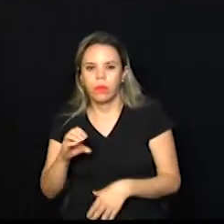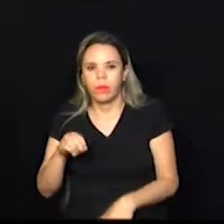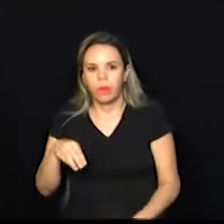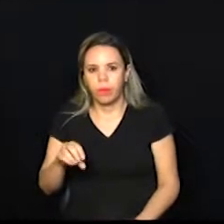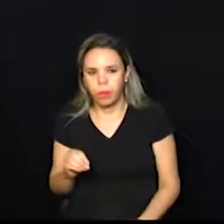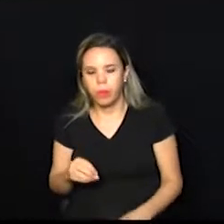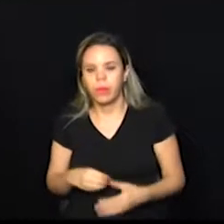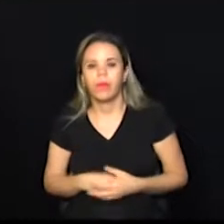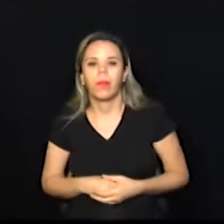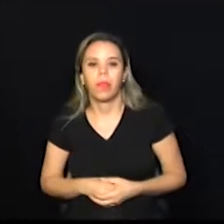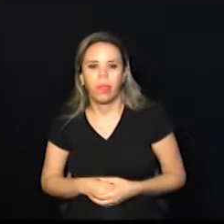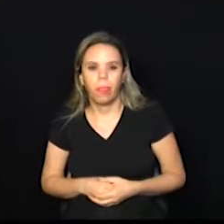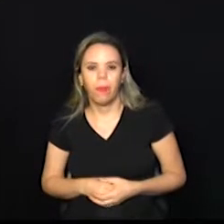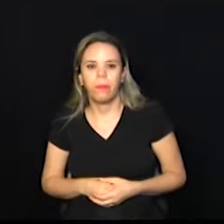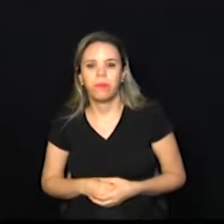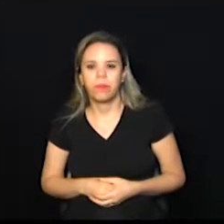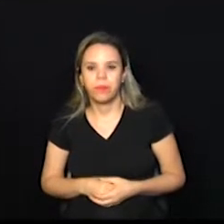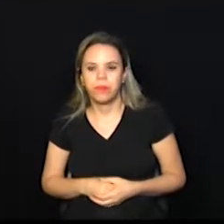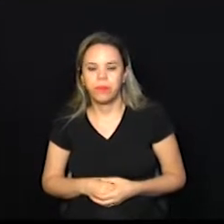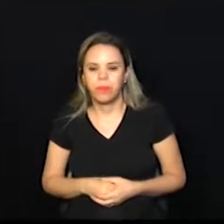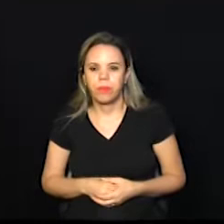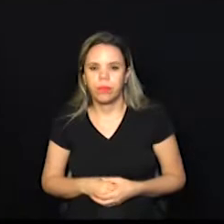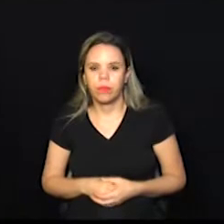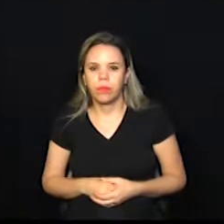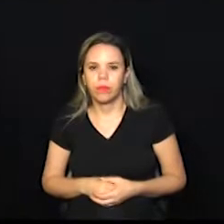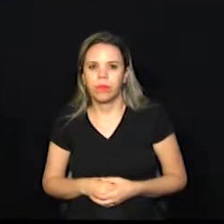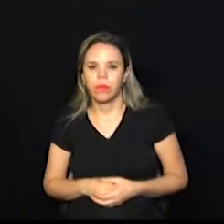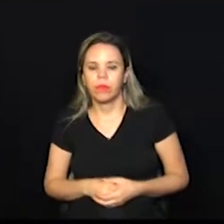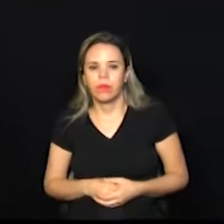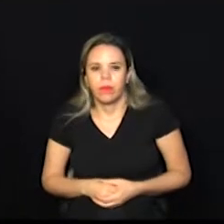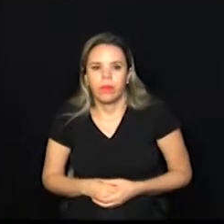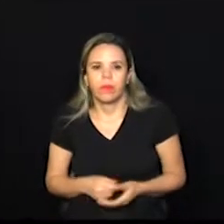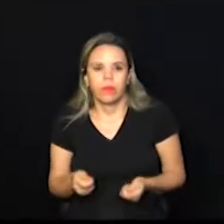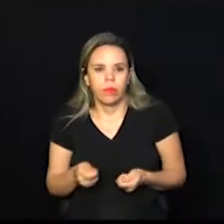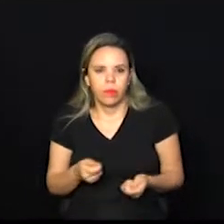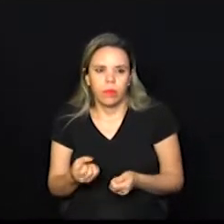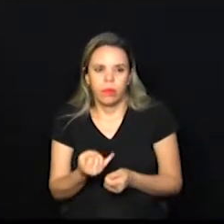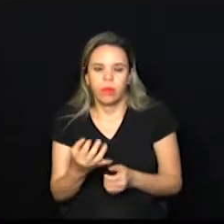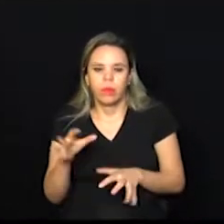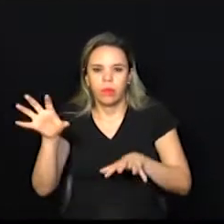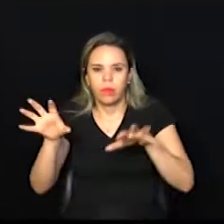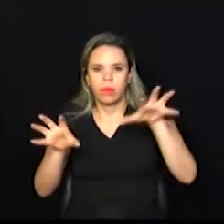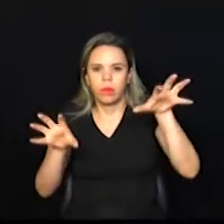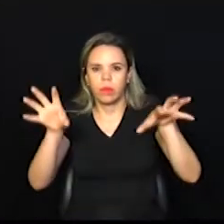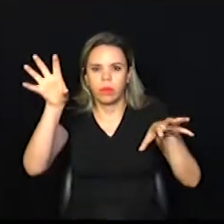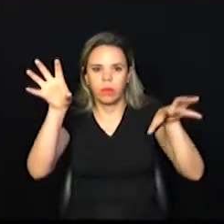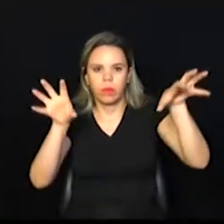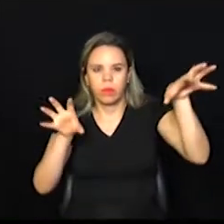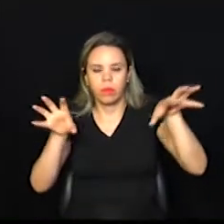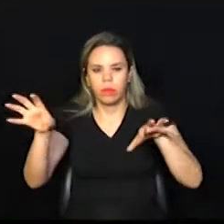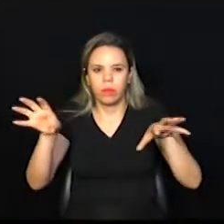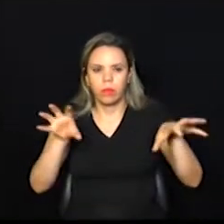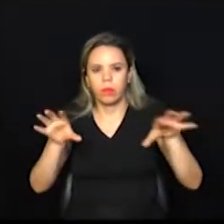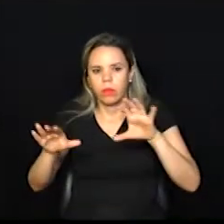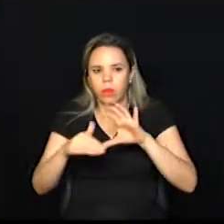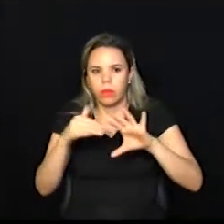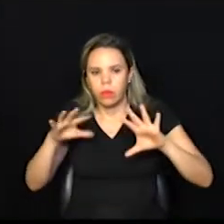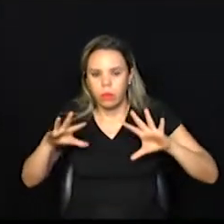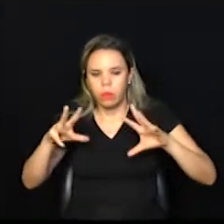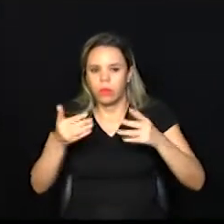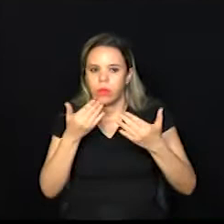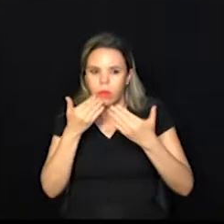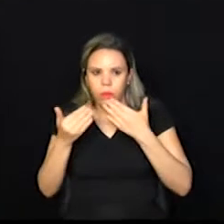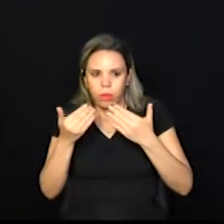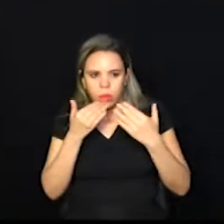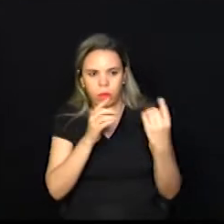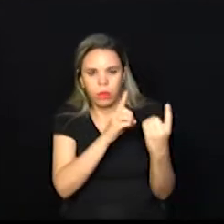Tá? Não vou me deter a isso, gente. É o fluxo, vocês estão com o fluxo, o SEAMO recebe de todos os lados, é outro